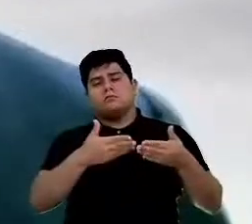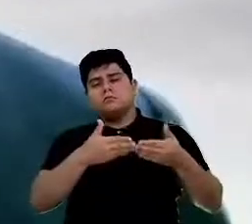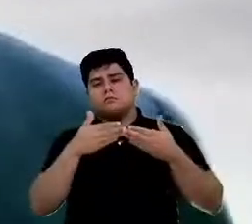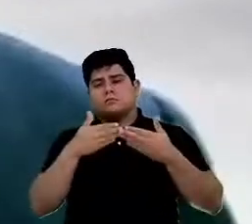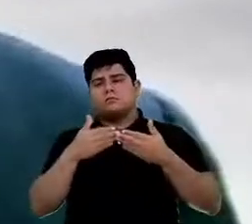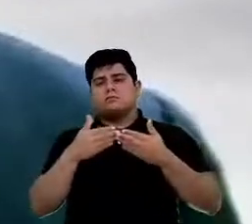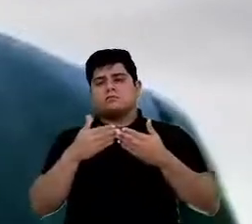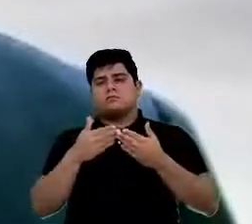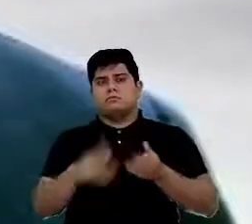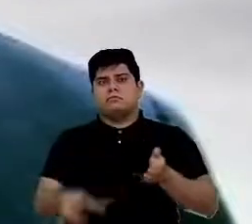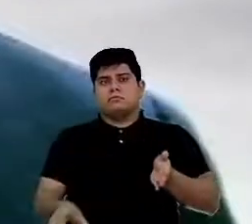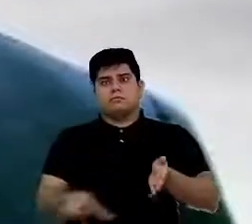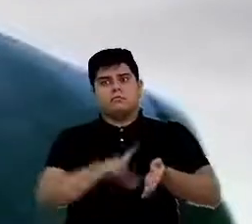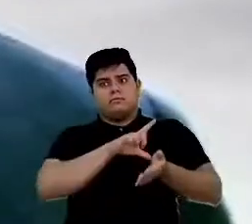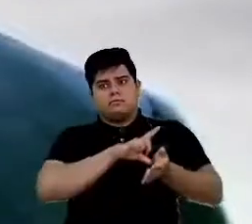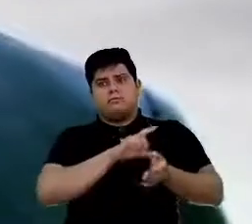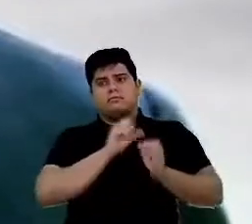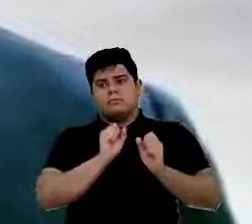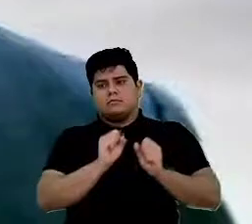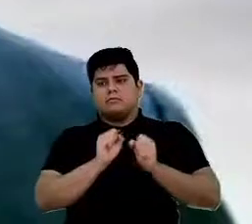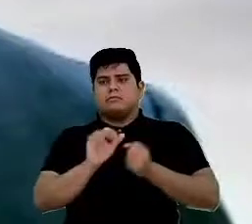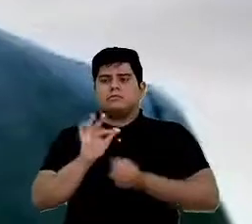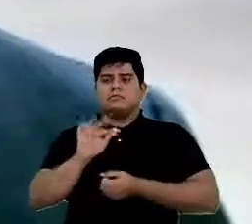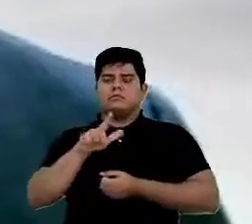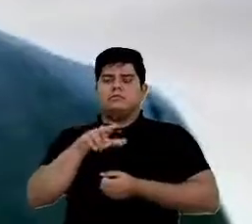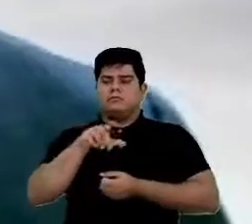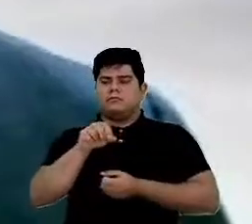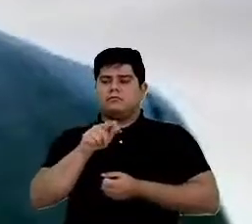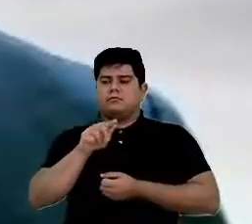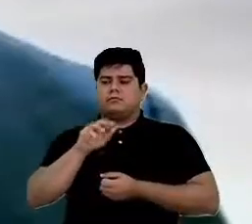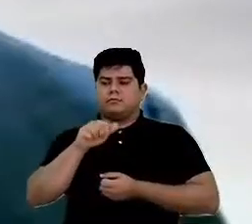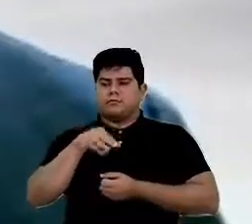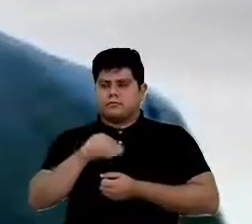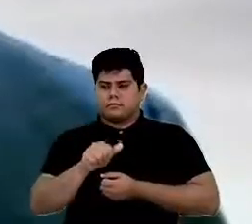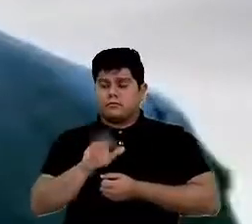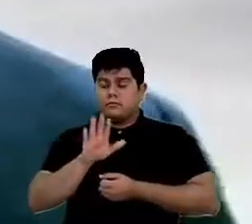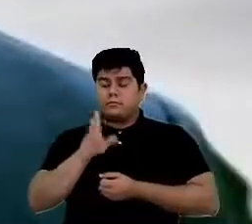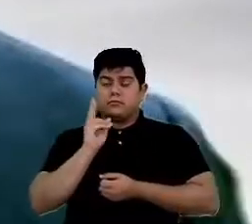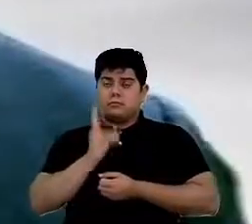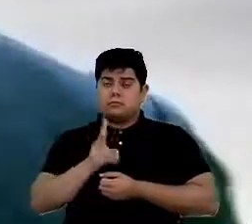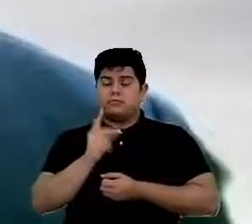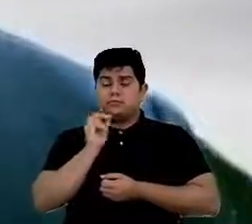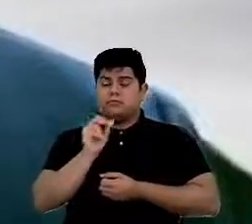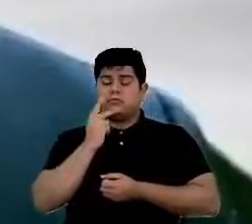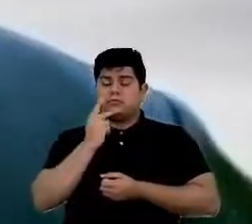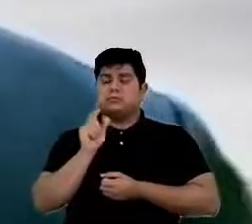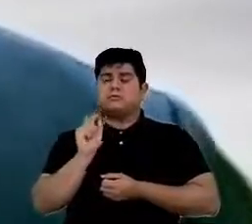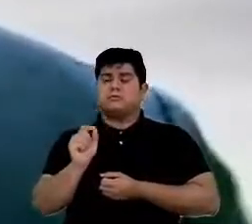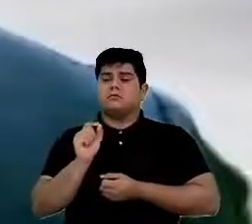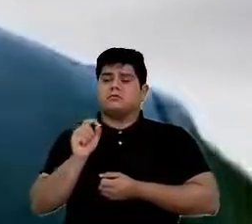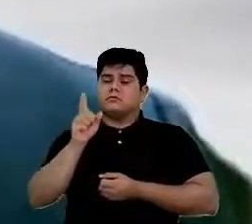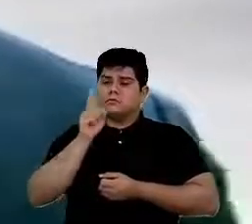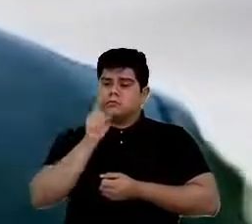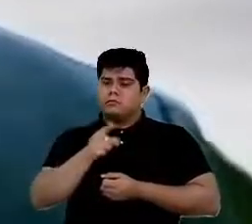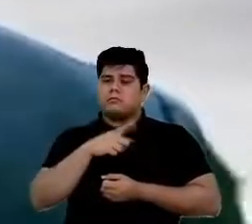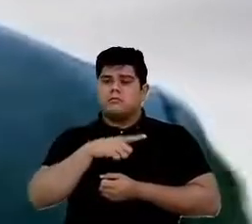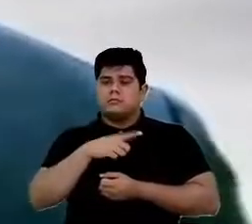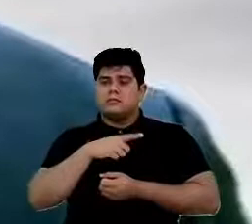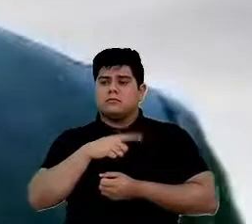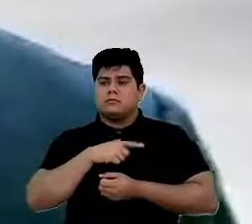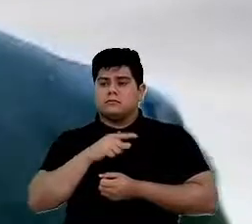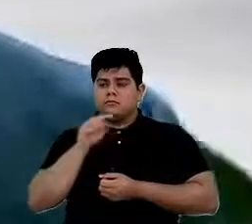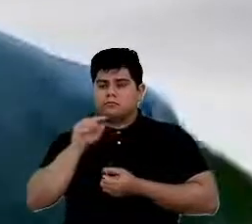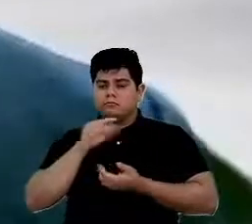mais precocemente no fluxograma, mas a gente sempre reforça a necessidade de você